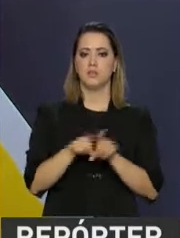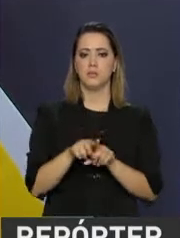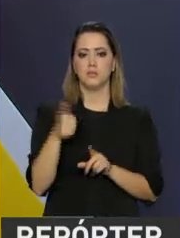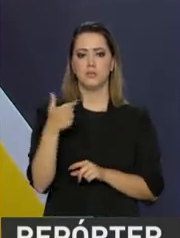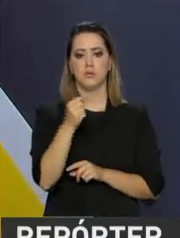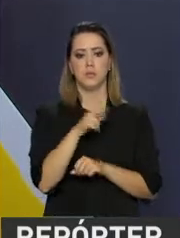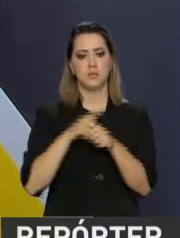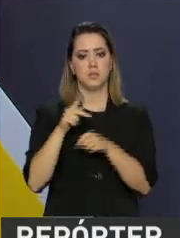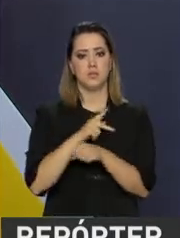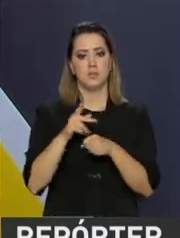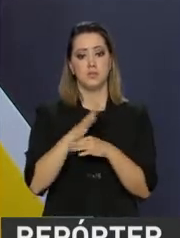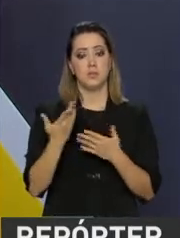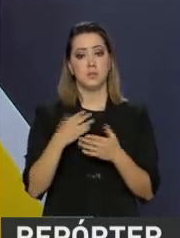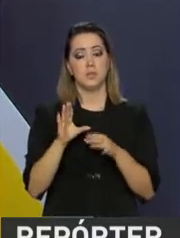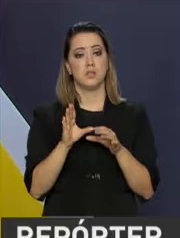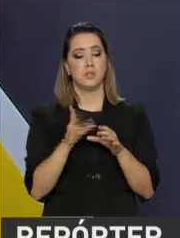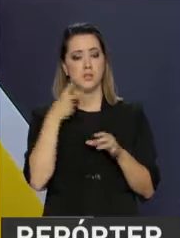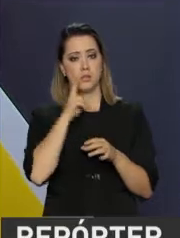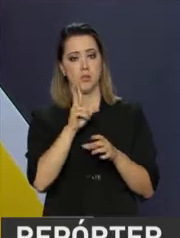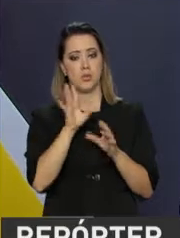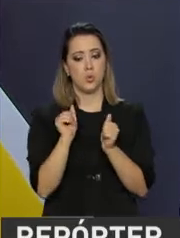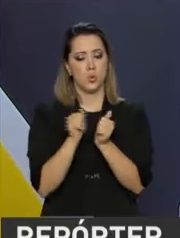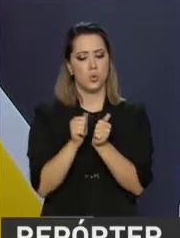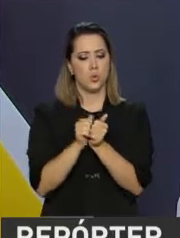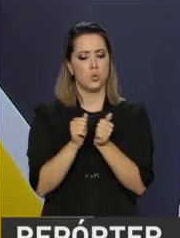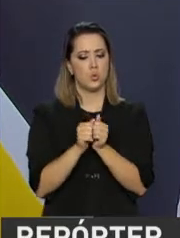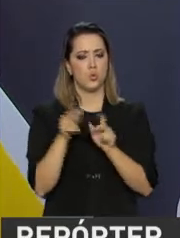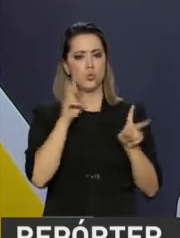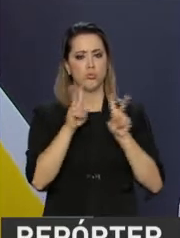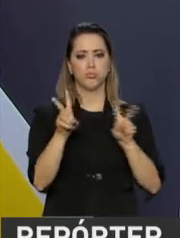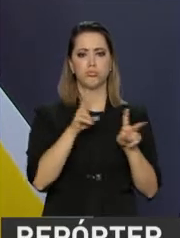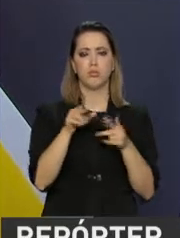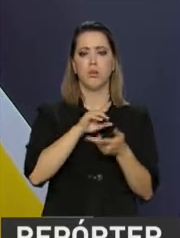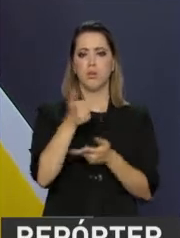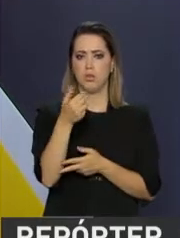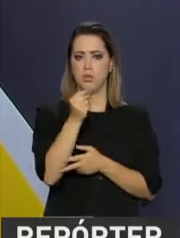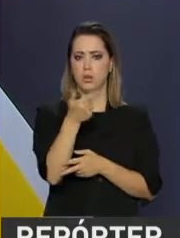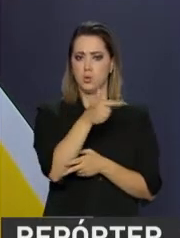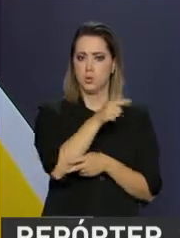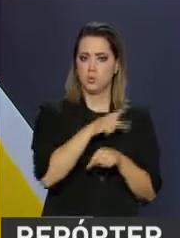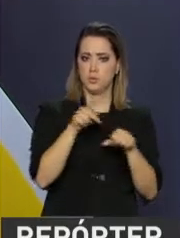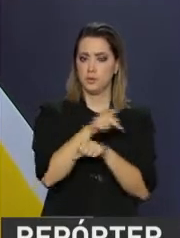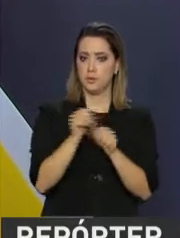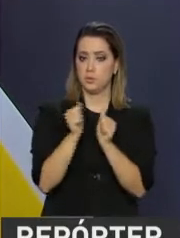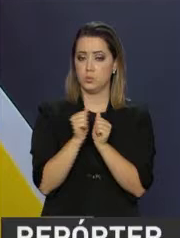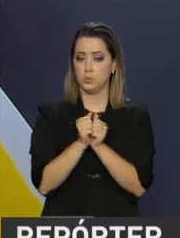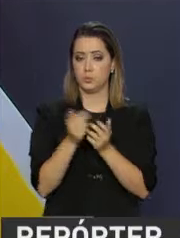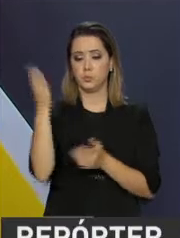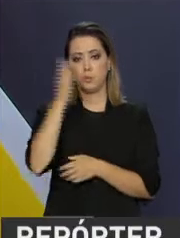dez países que têm o estatuto de observadores associados como hungria japão e uruguai o brasil